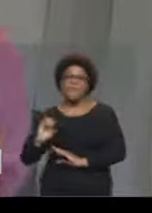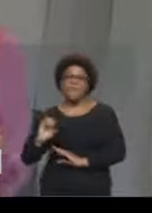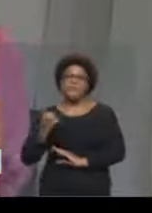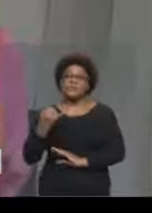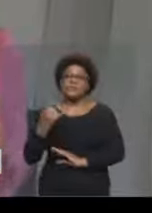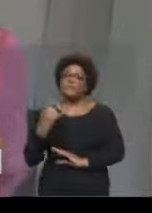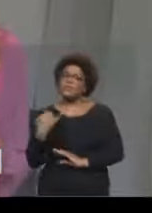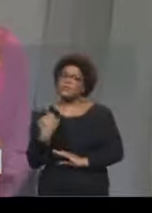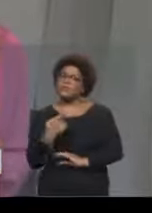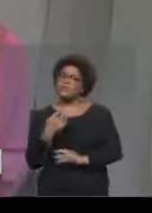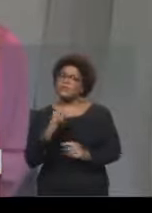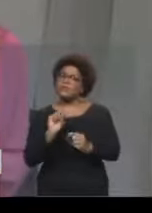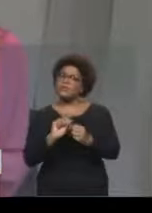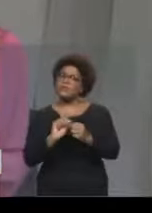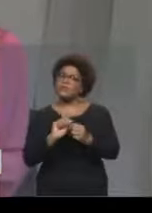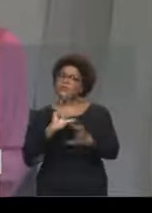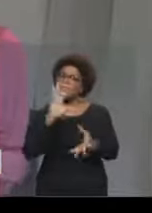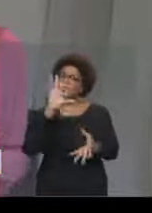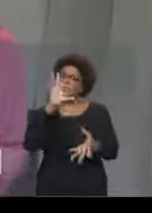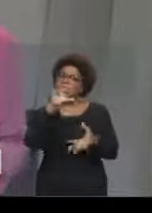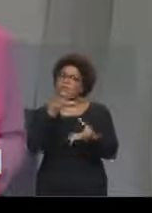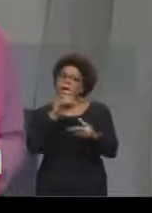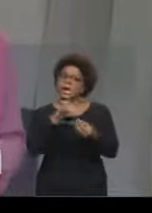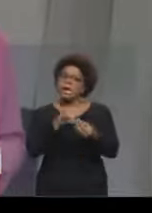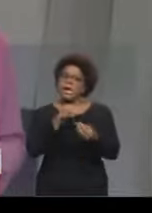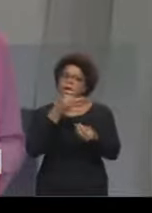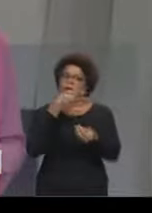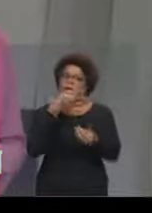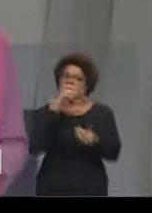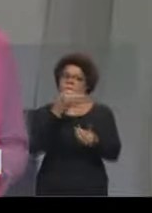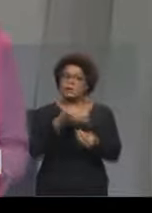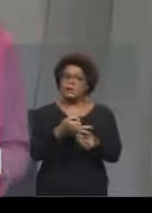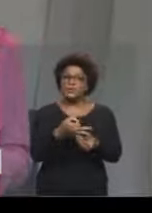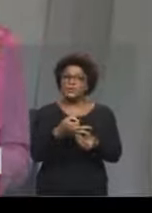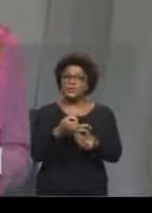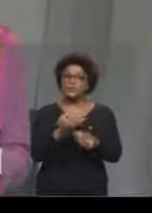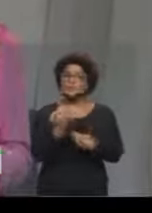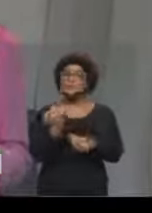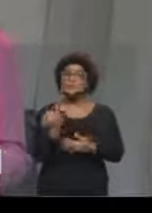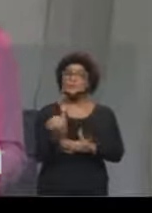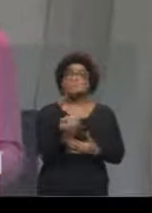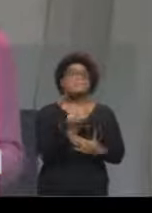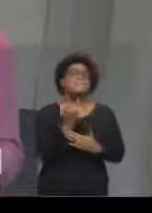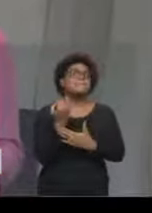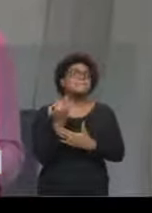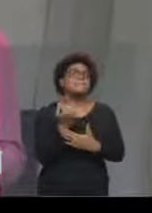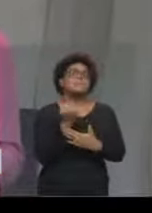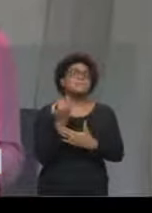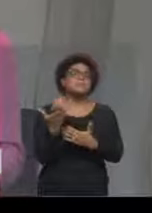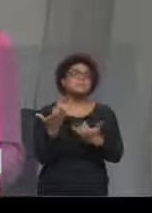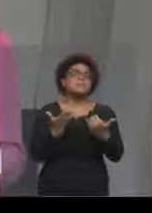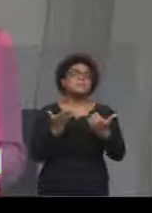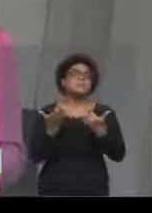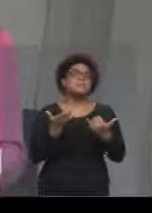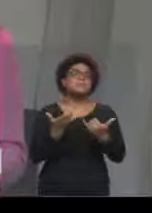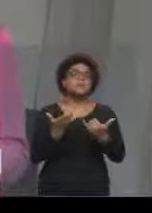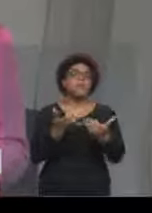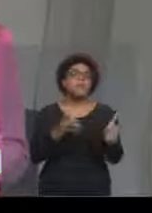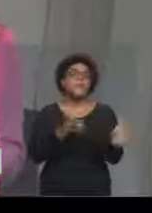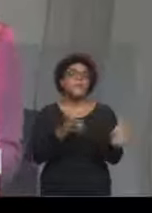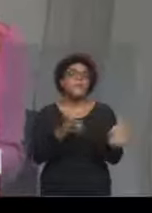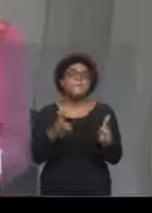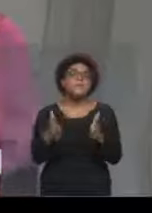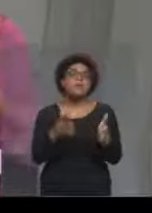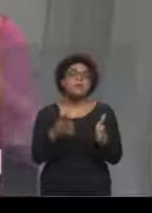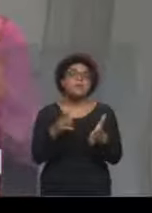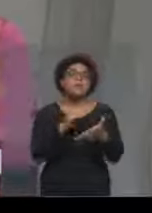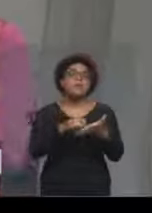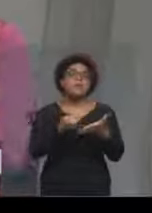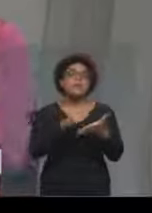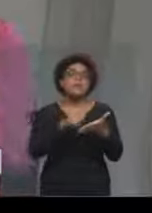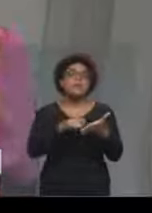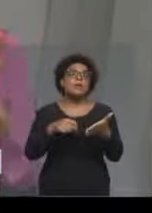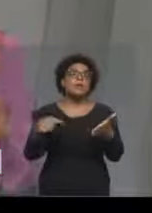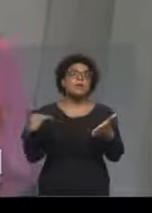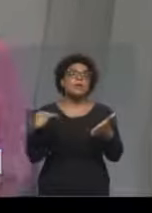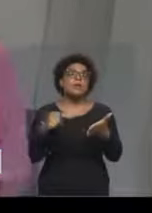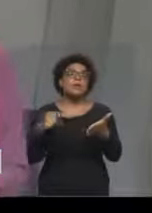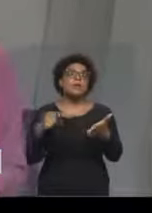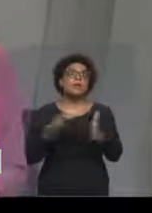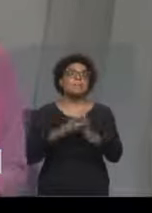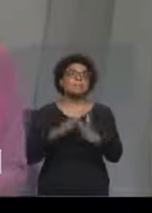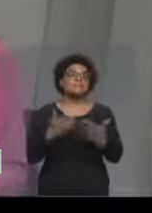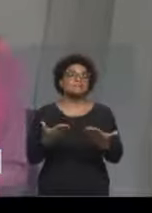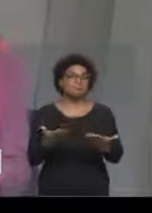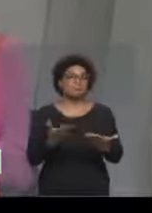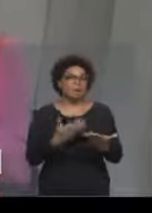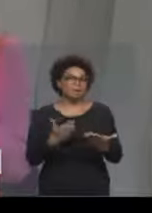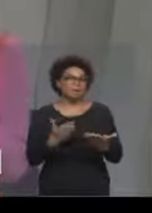Casmurro, era importante saber a época que ele escreveu aquele livro, porque naquela época ele